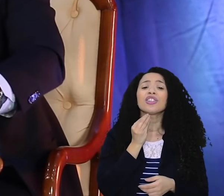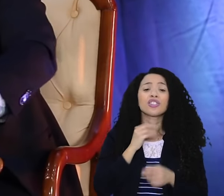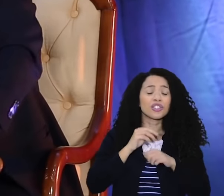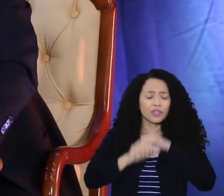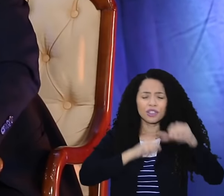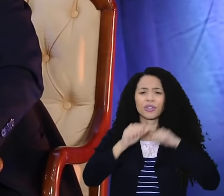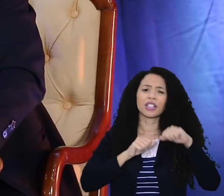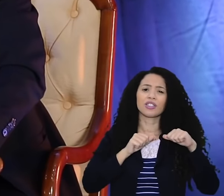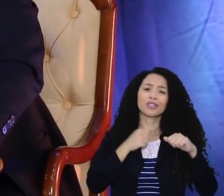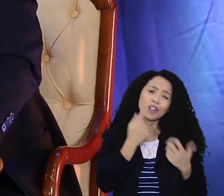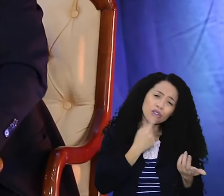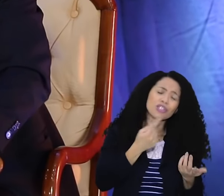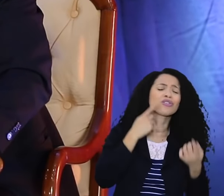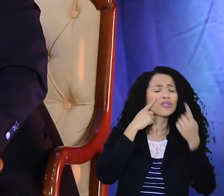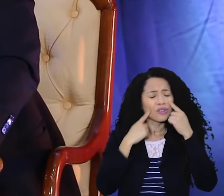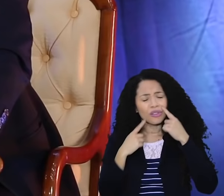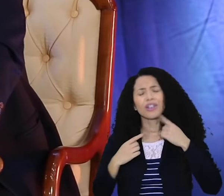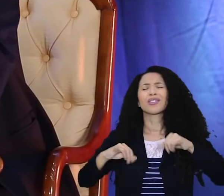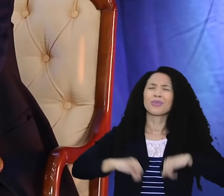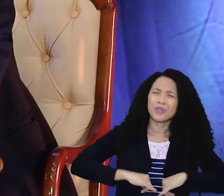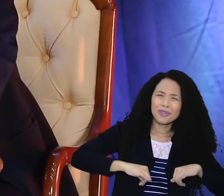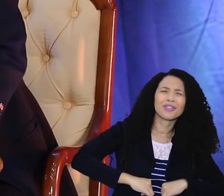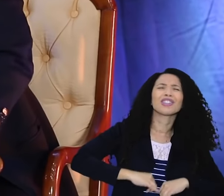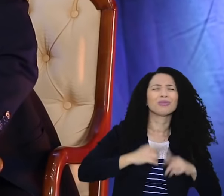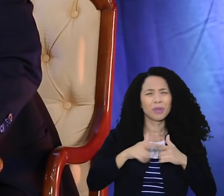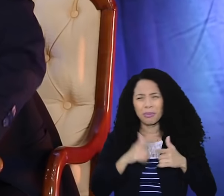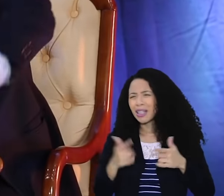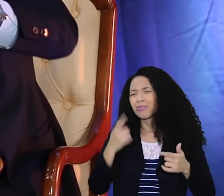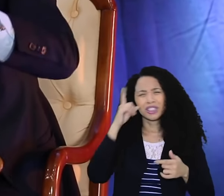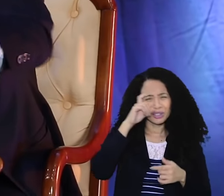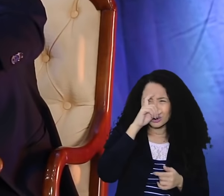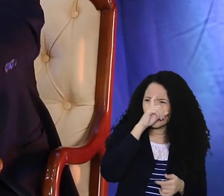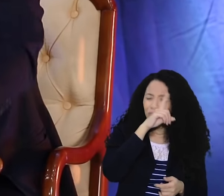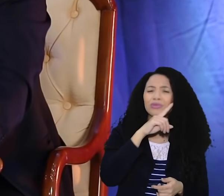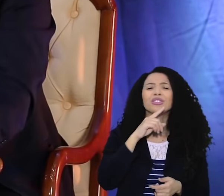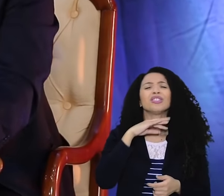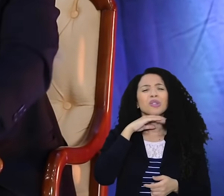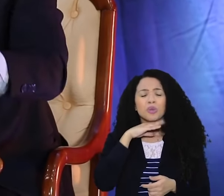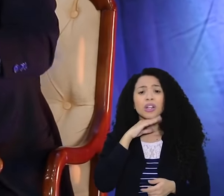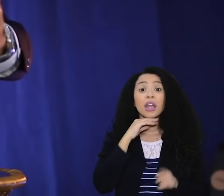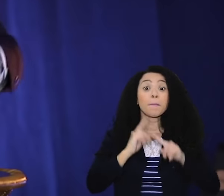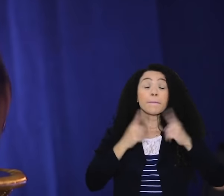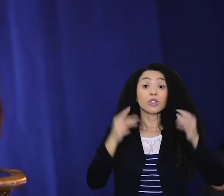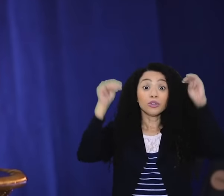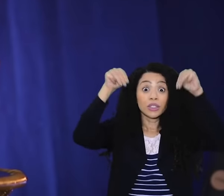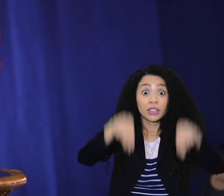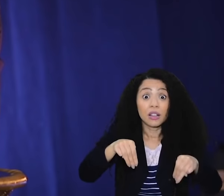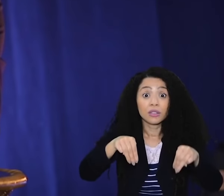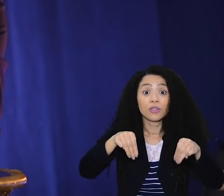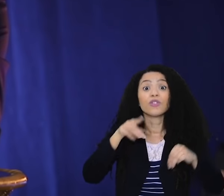ela, reclama. E é claro que ninguém quer passar por ela, porque é um momento difícil da vida. Mas no final da tempestade, no final da